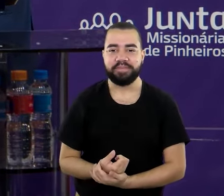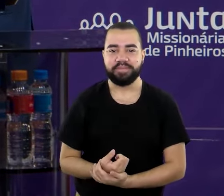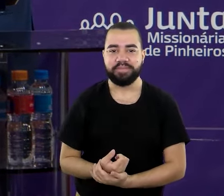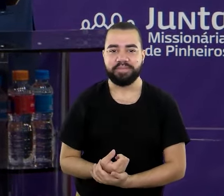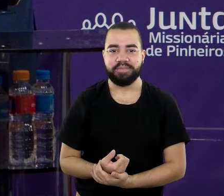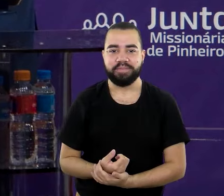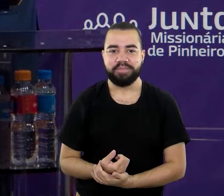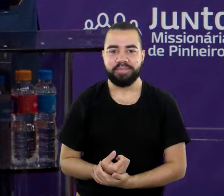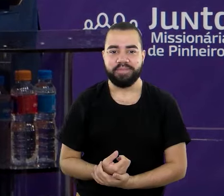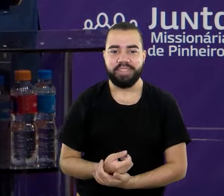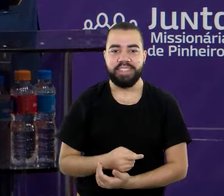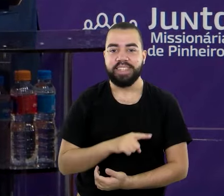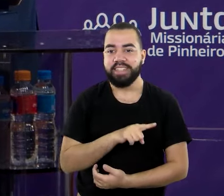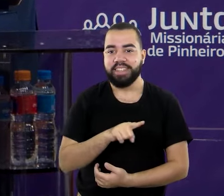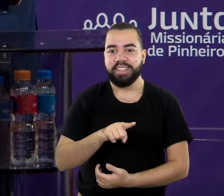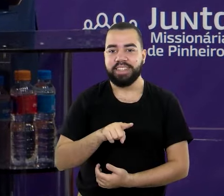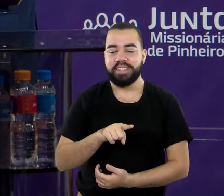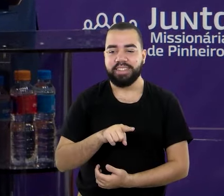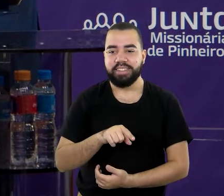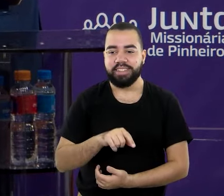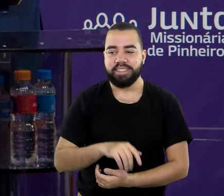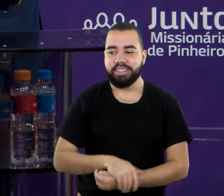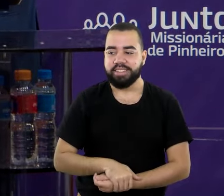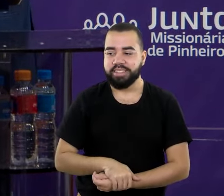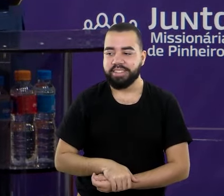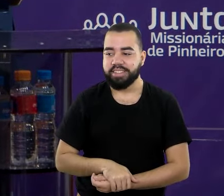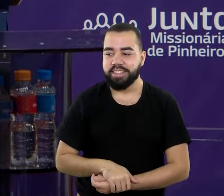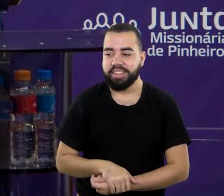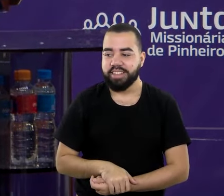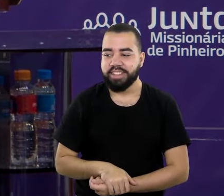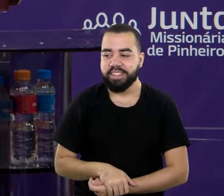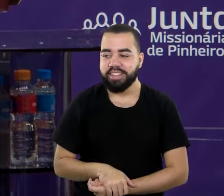Alegria é bom, então o sorriso de vocês é muito bom.